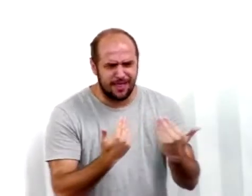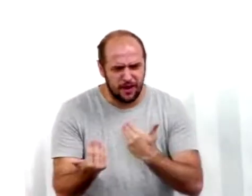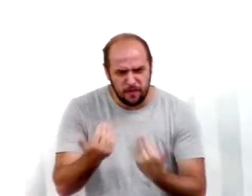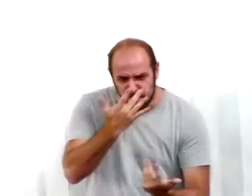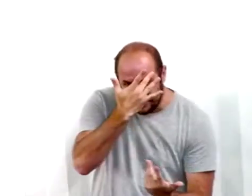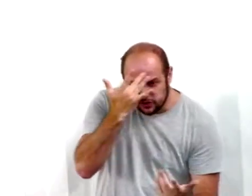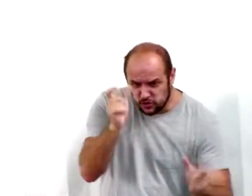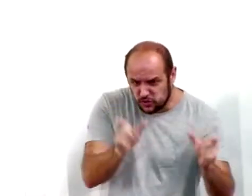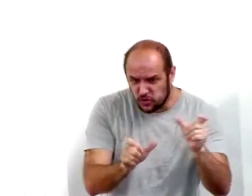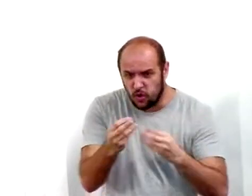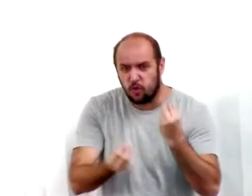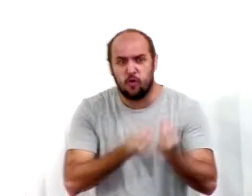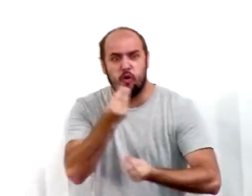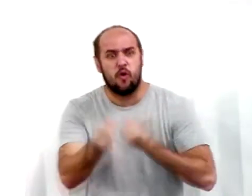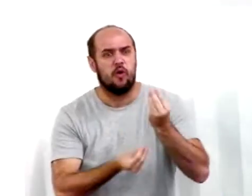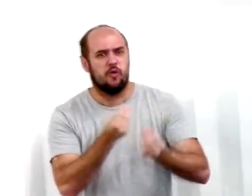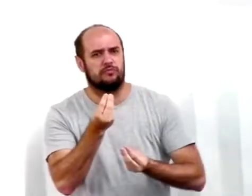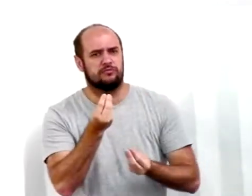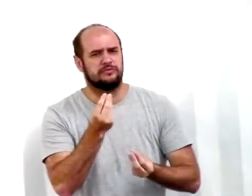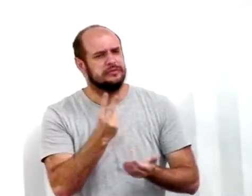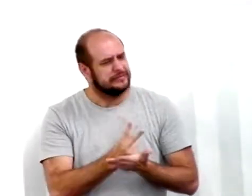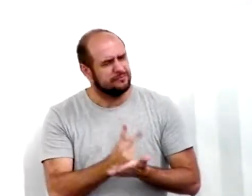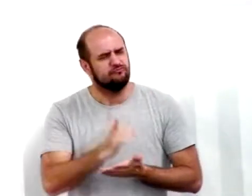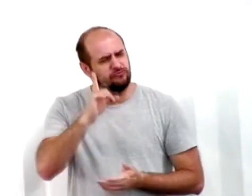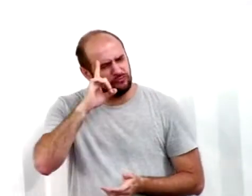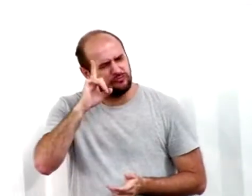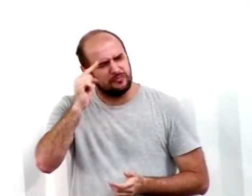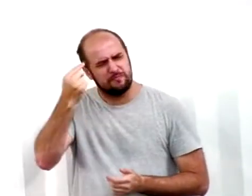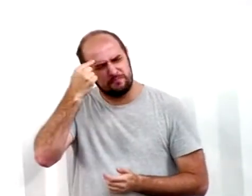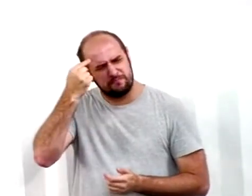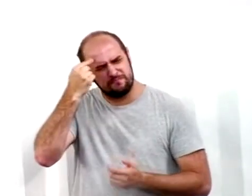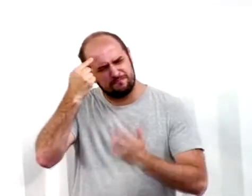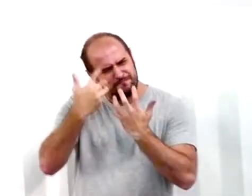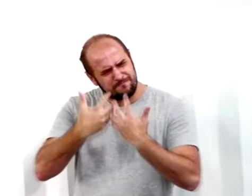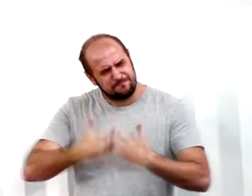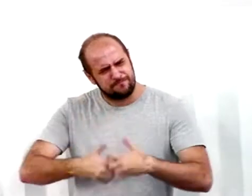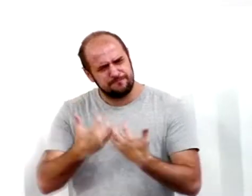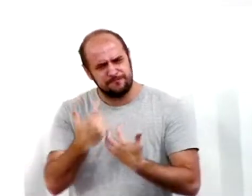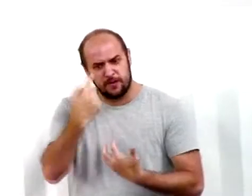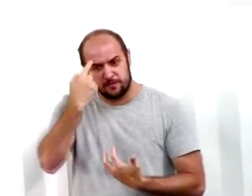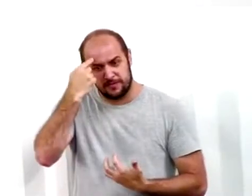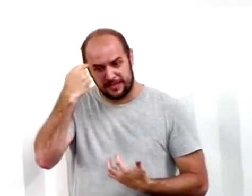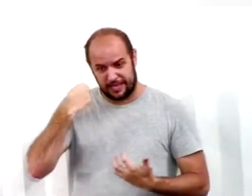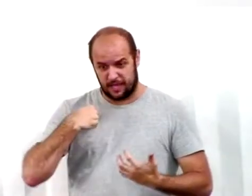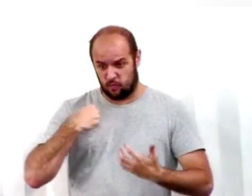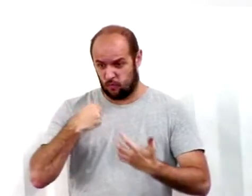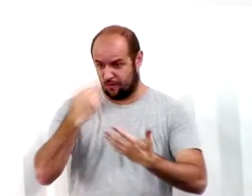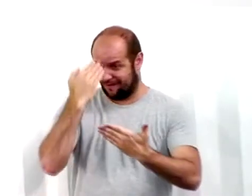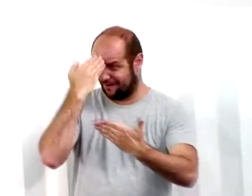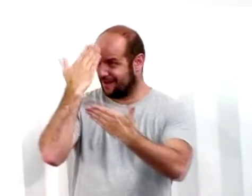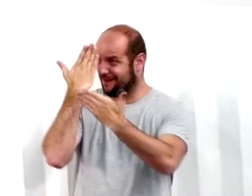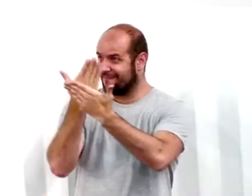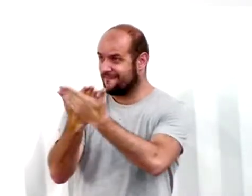idolátrica? Será que eu estou começando a colocar a minha confiança